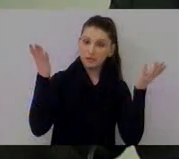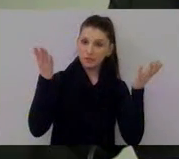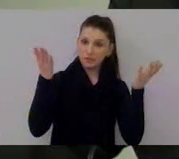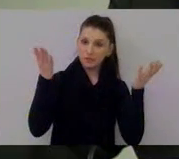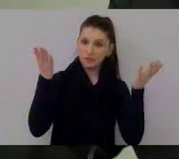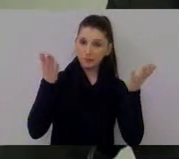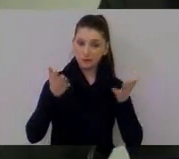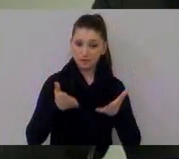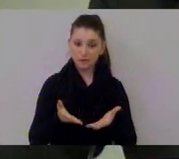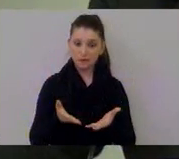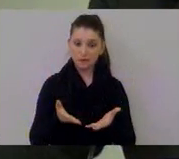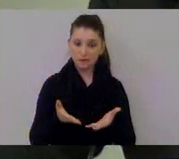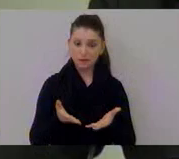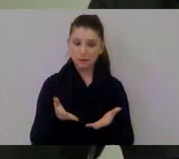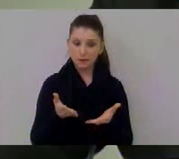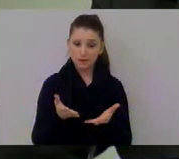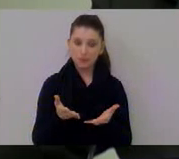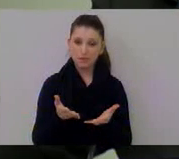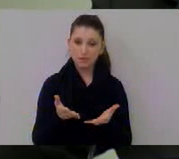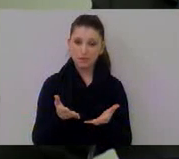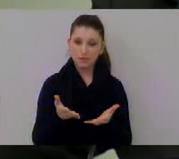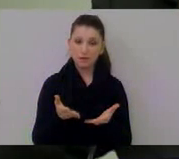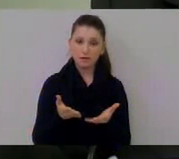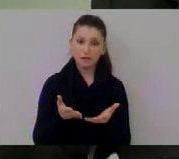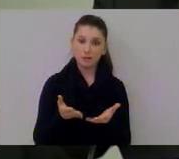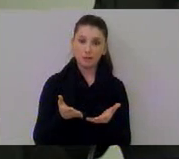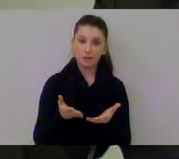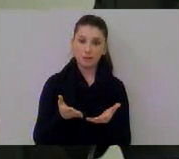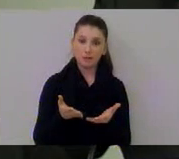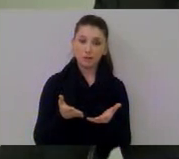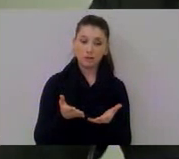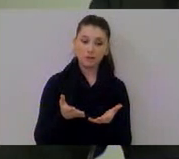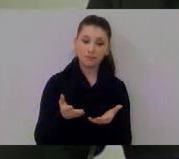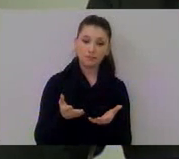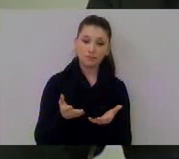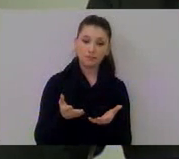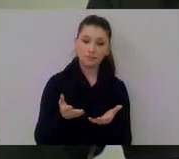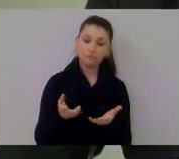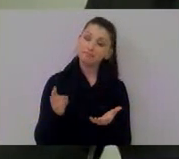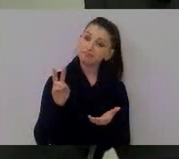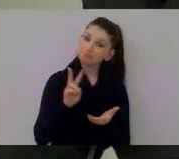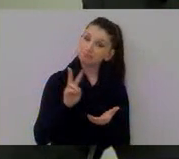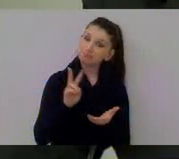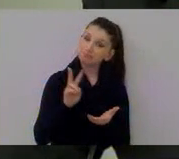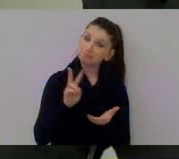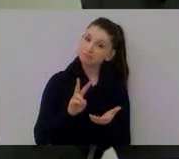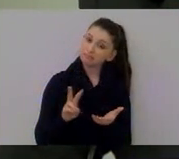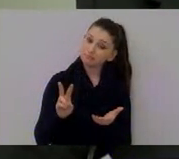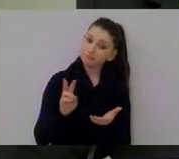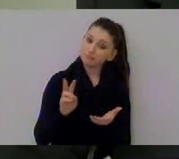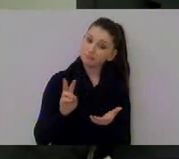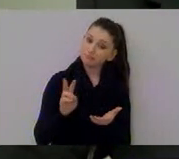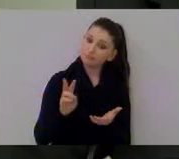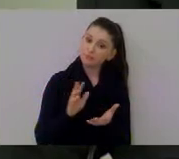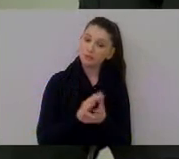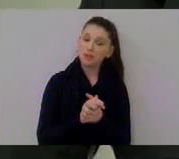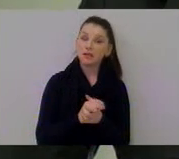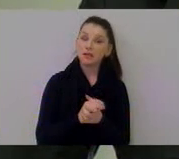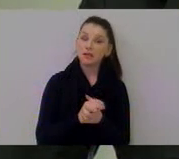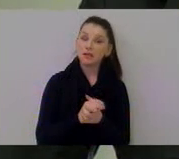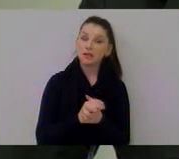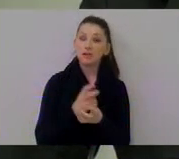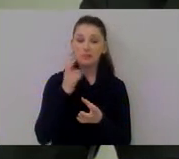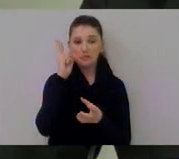pasmem, senhores vereadores, senhoras vereadoras, eu relatei um